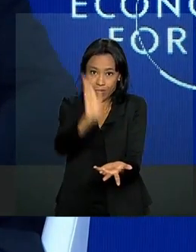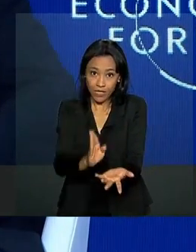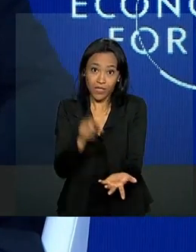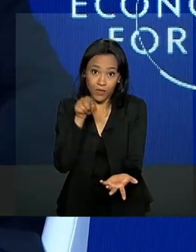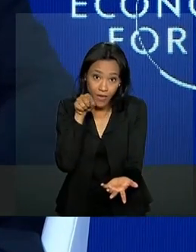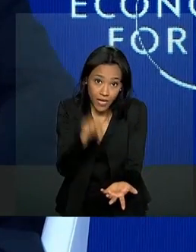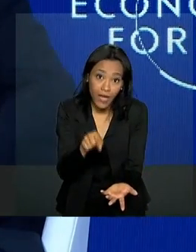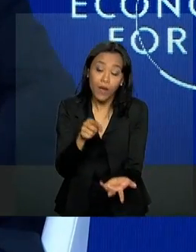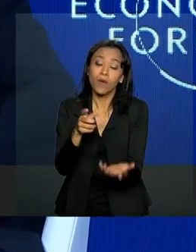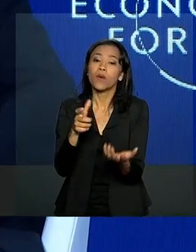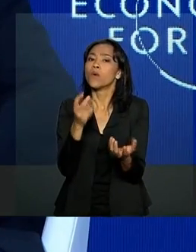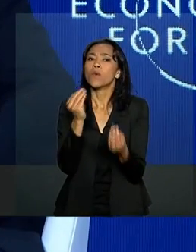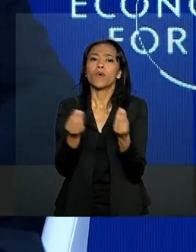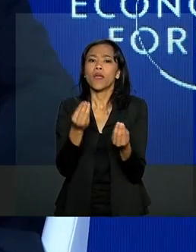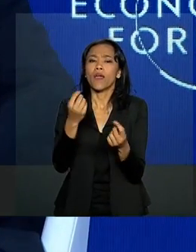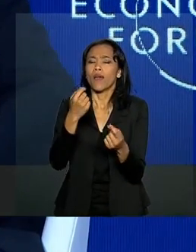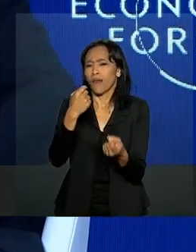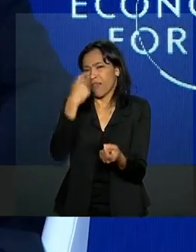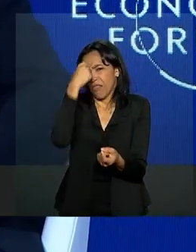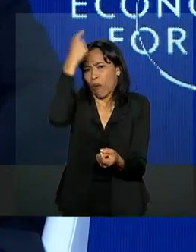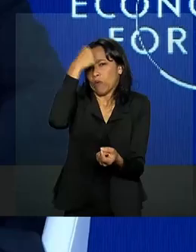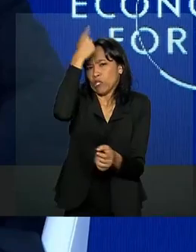onde, repito, a questão ideológica